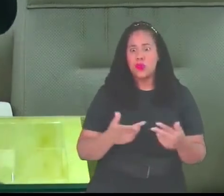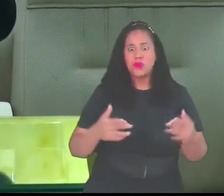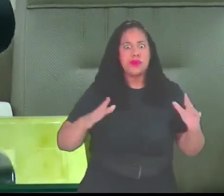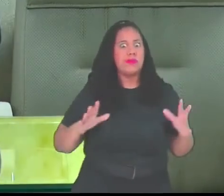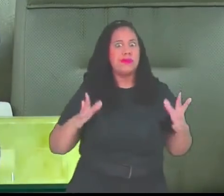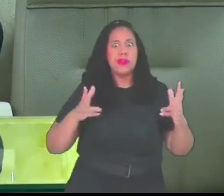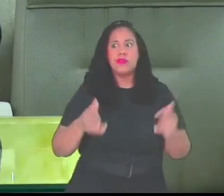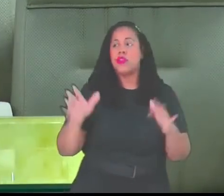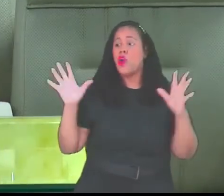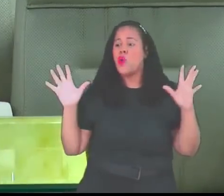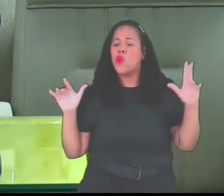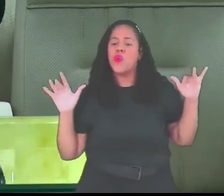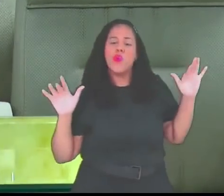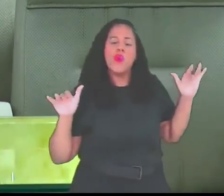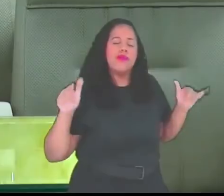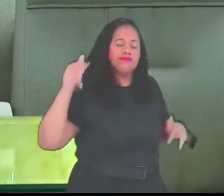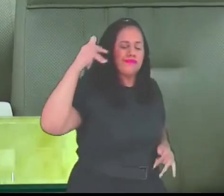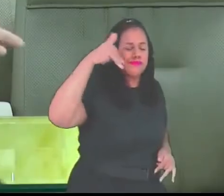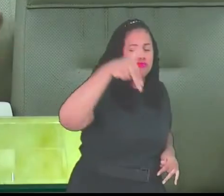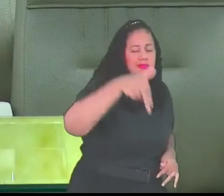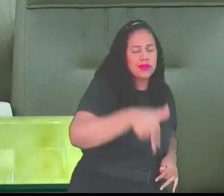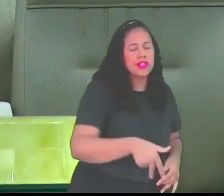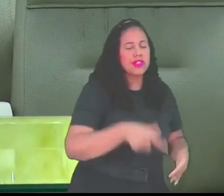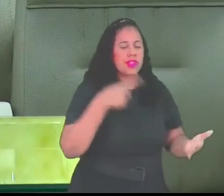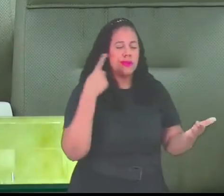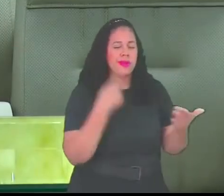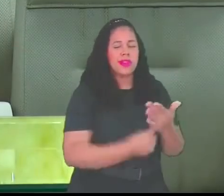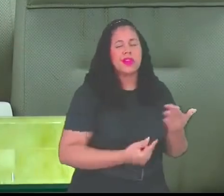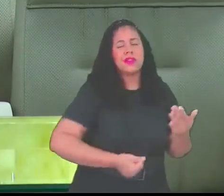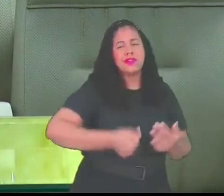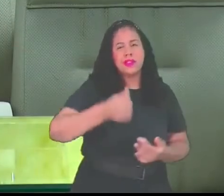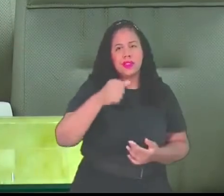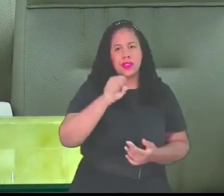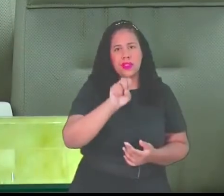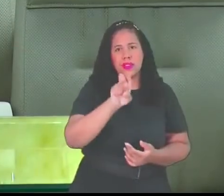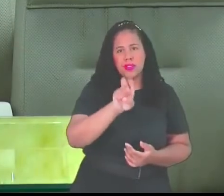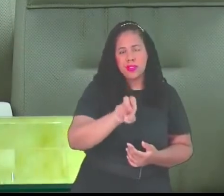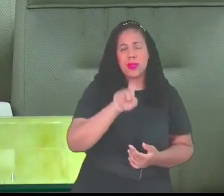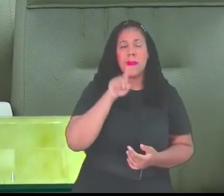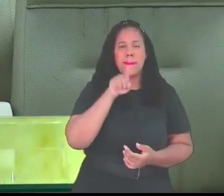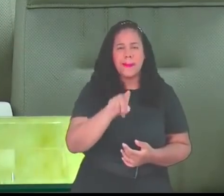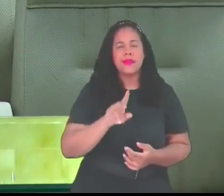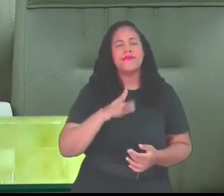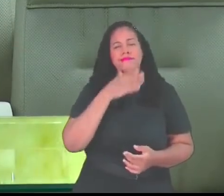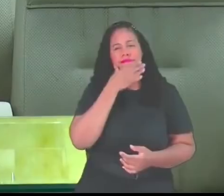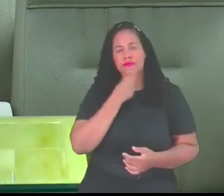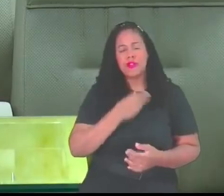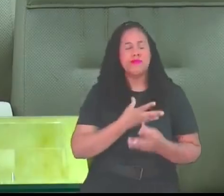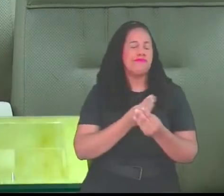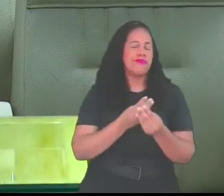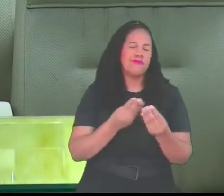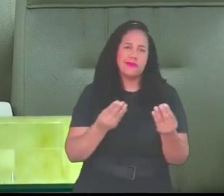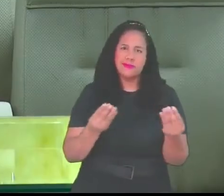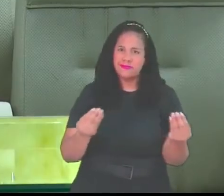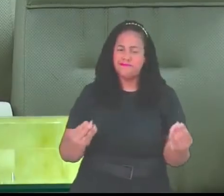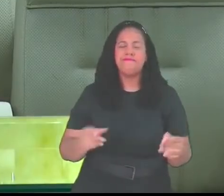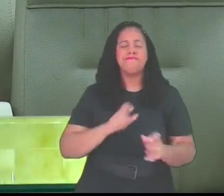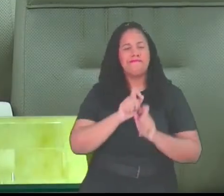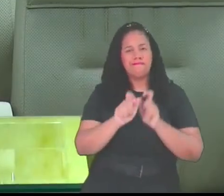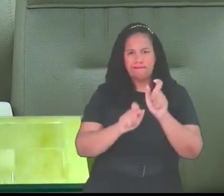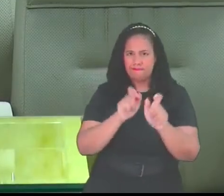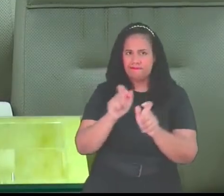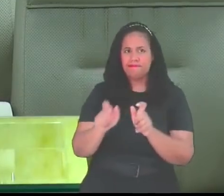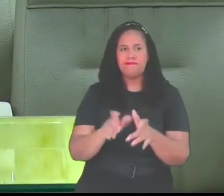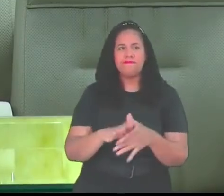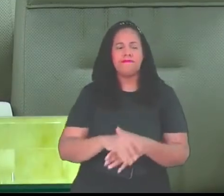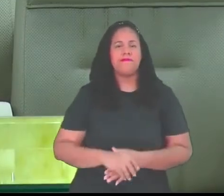anjo desceu, feriu 185 mil homens. Muita gente.